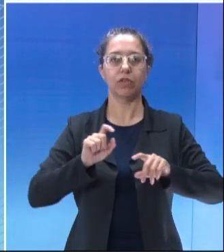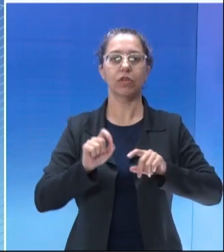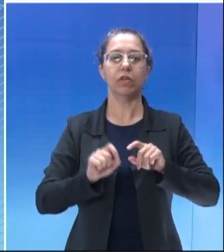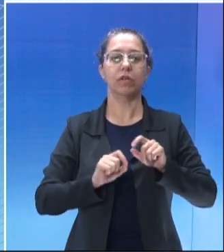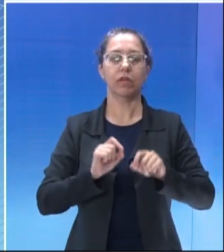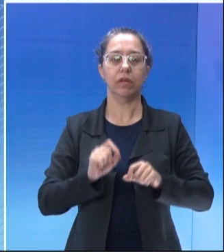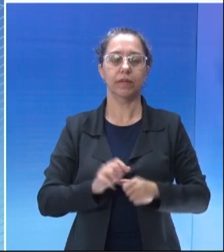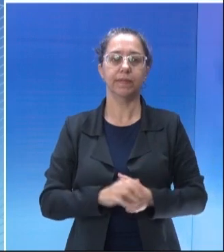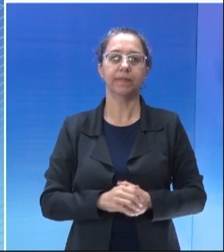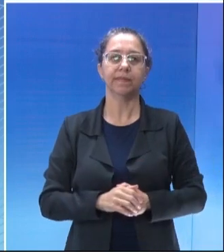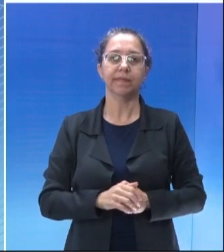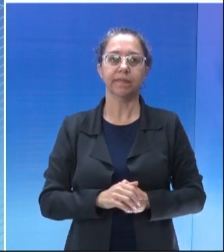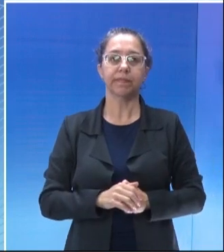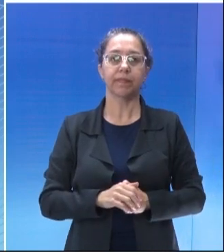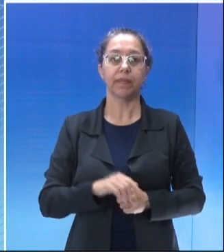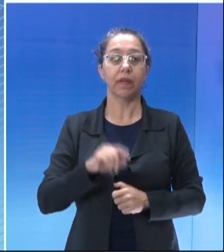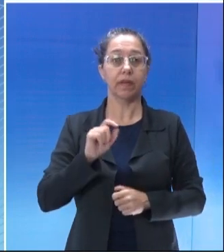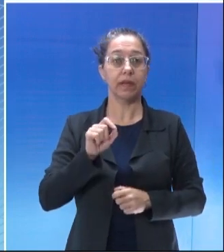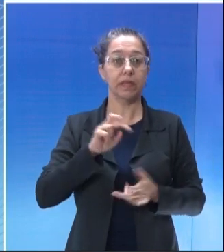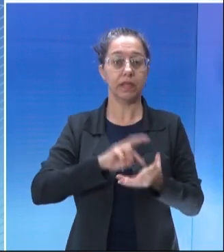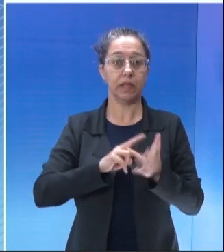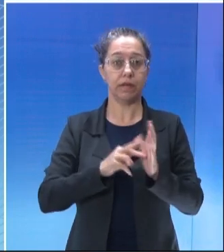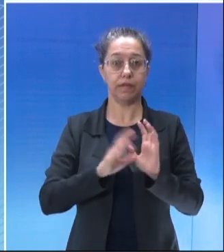etnia? Vai ser um grupo